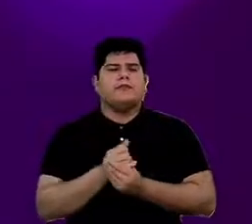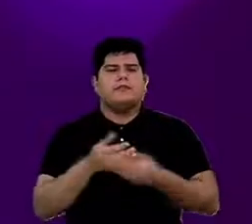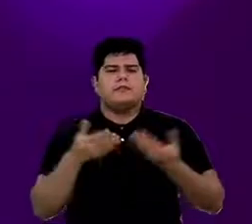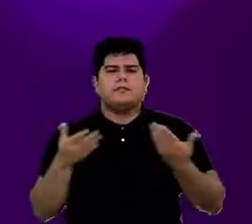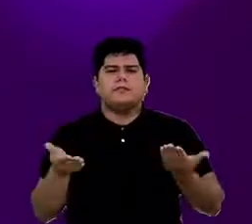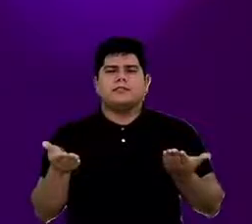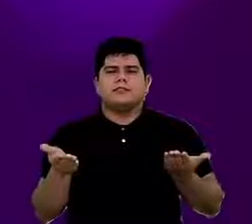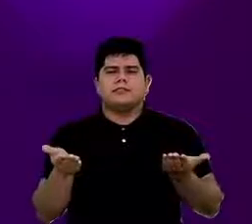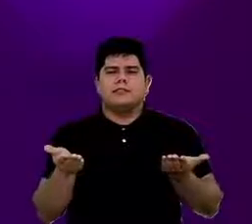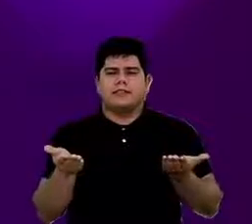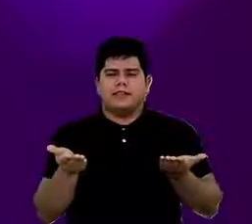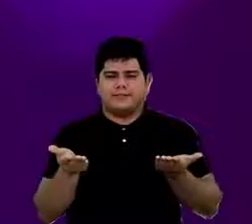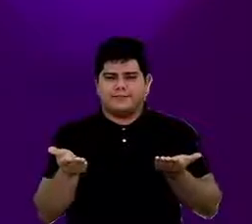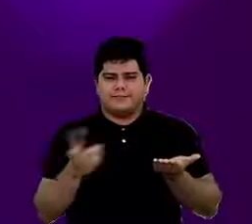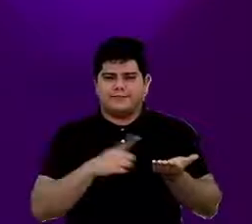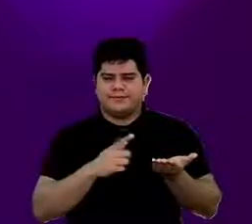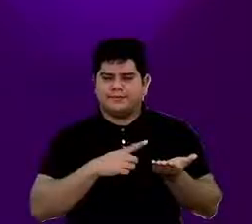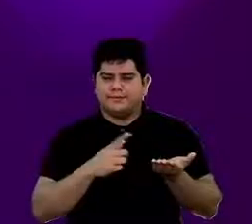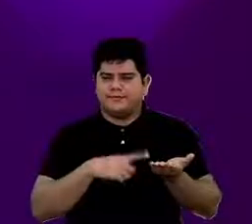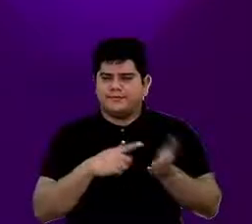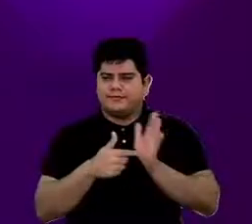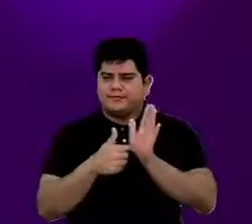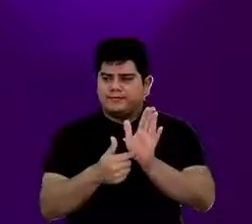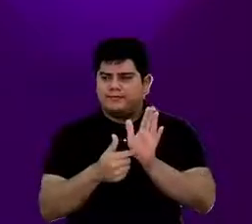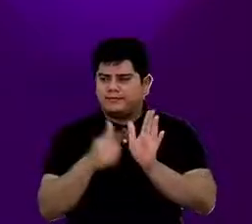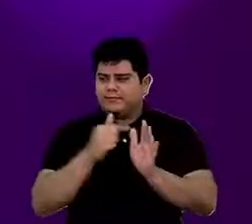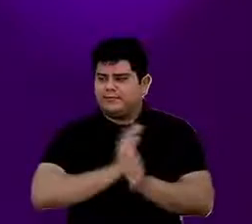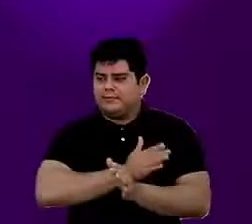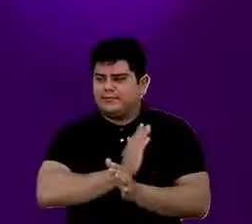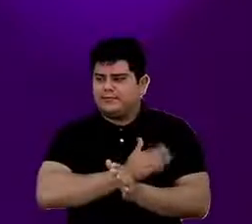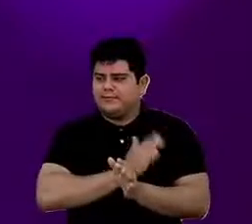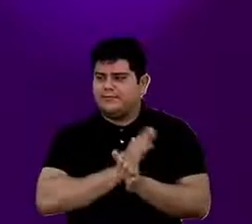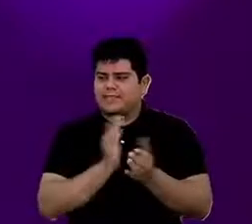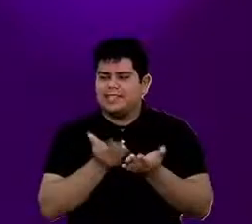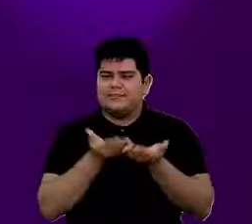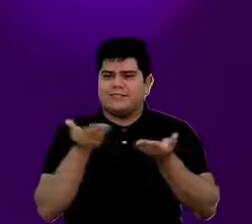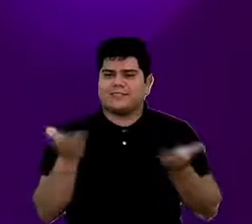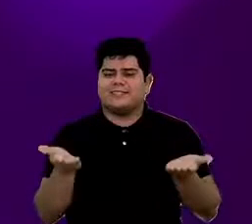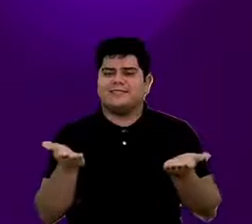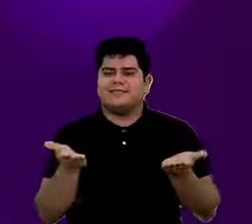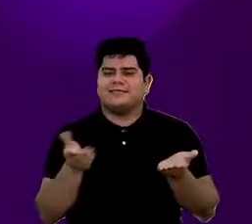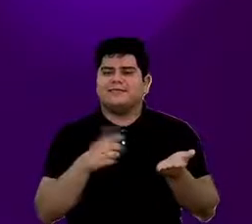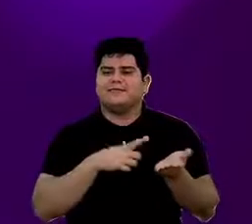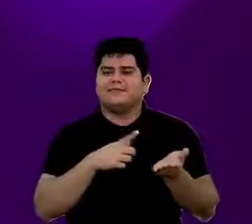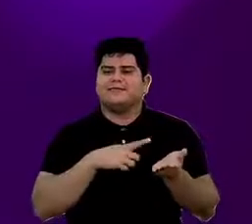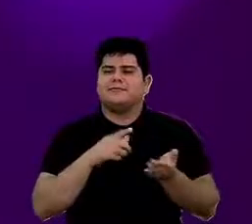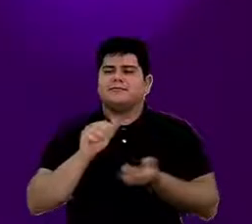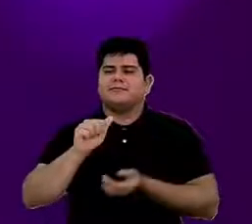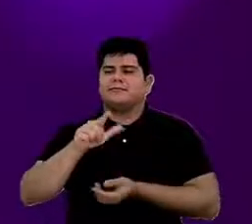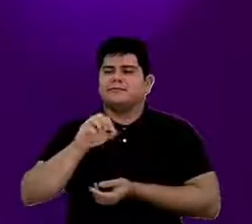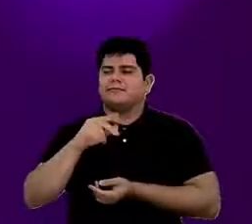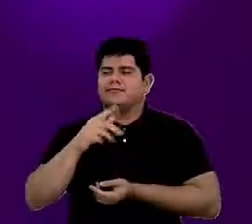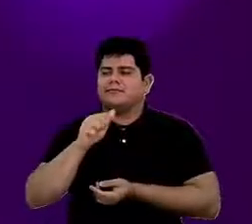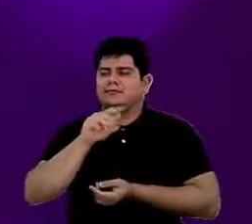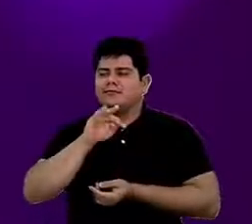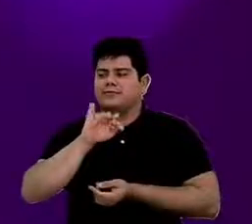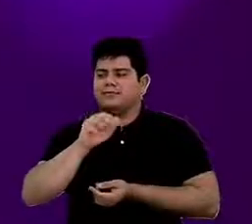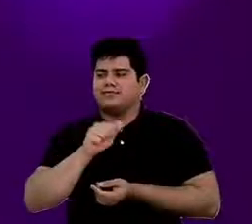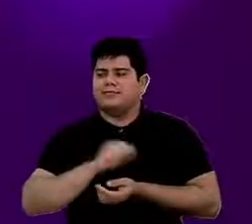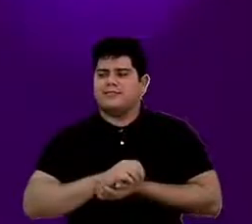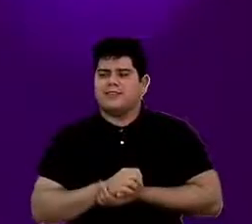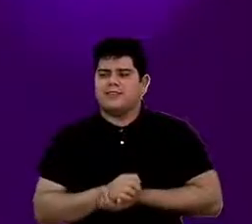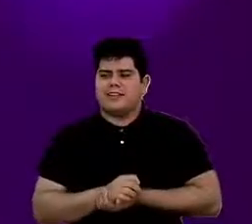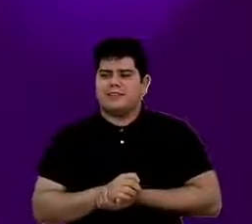pirofosfato, mostrando aqui a captação do coração num caso em que foi descartada a gamopatia monoclonal, e a gente tem